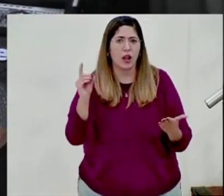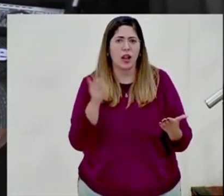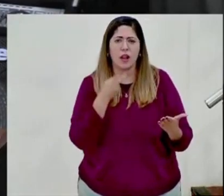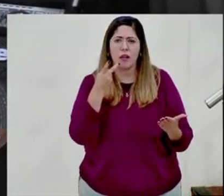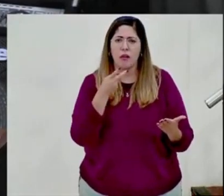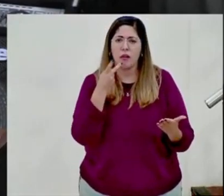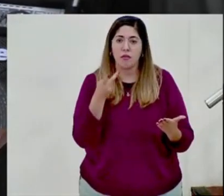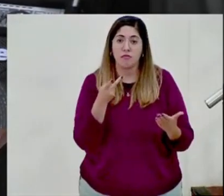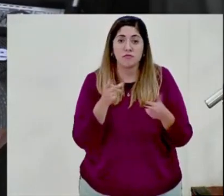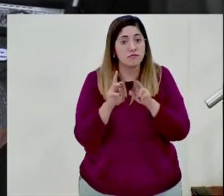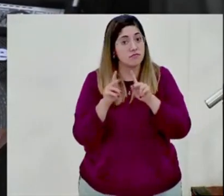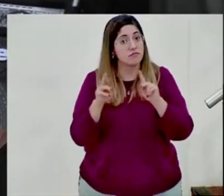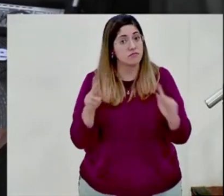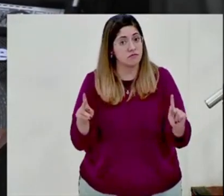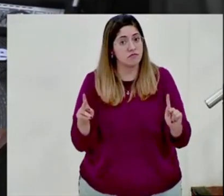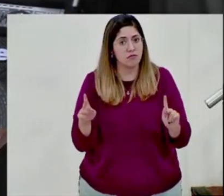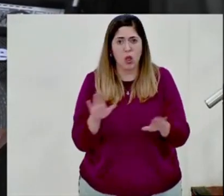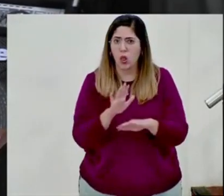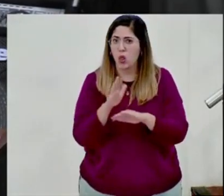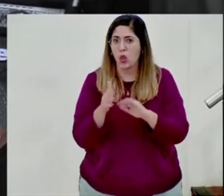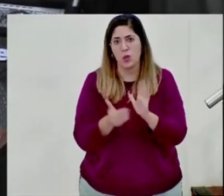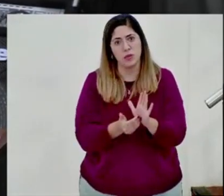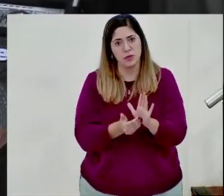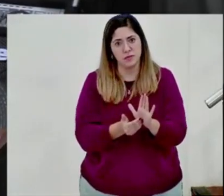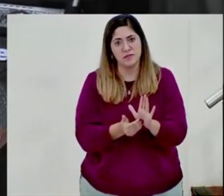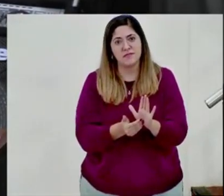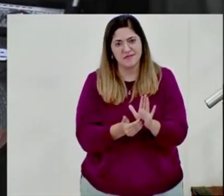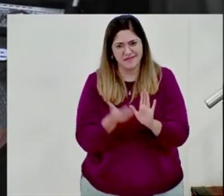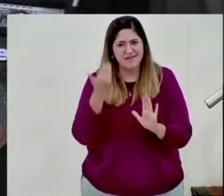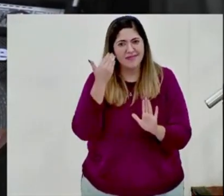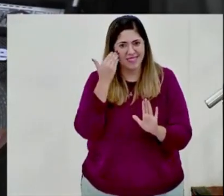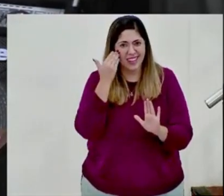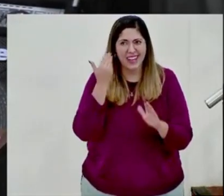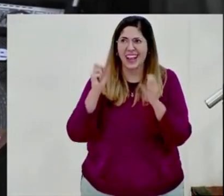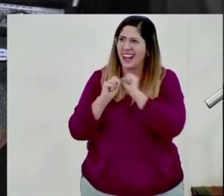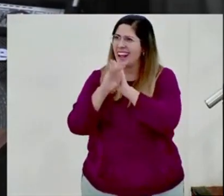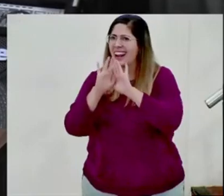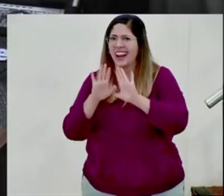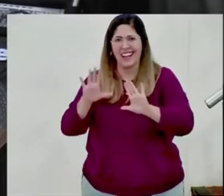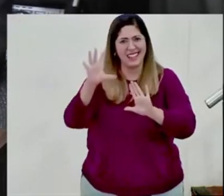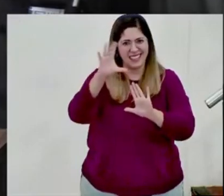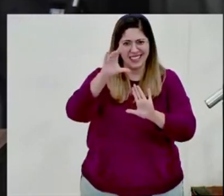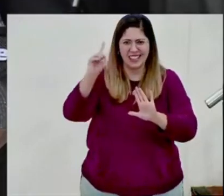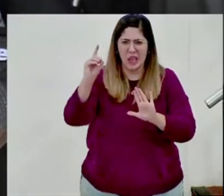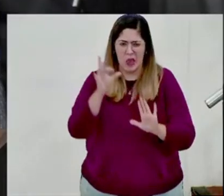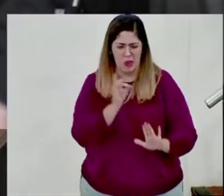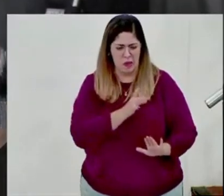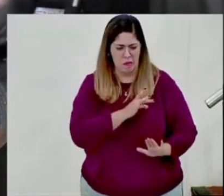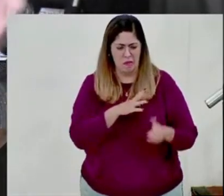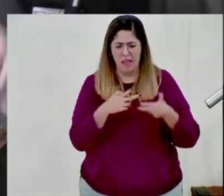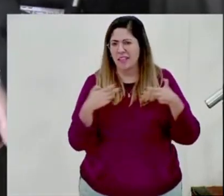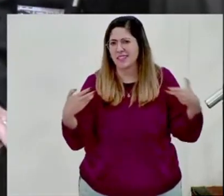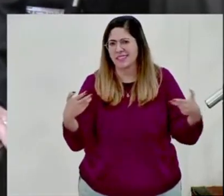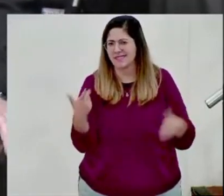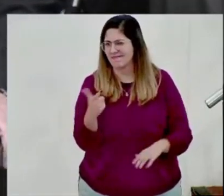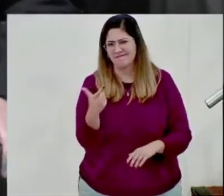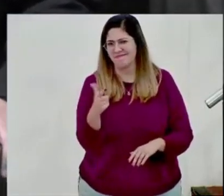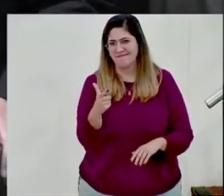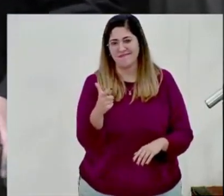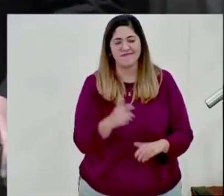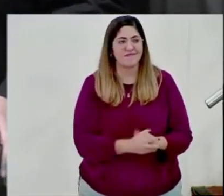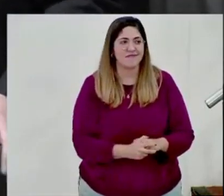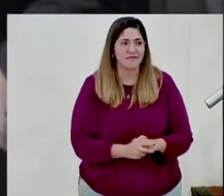com uma perspectiva bastante isenta e dando toda a glória a Deus. Eu não tenho medo das coisas. Falava-se que o túnel de Ezequias nunca tinha